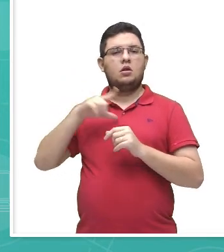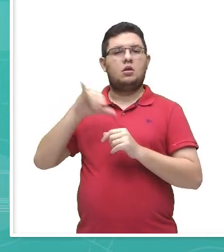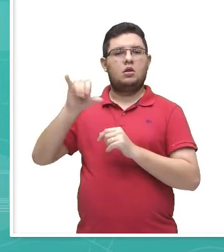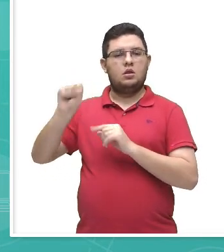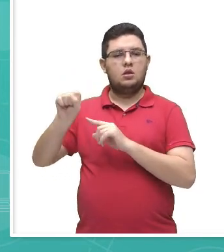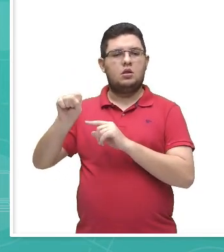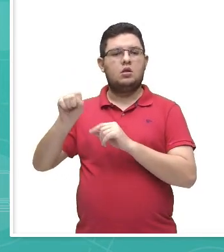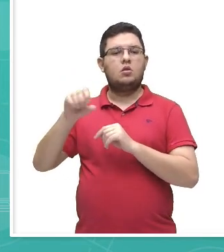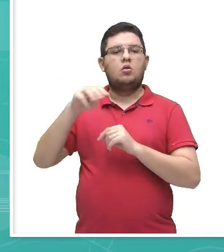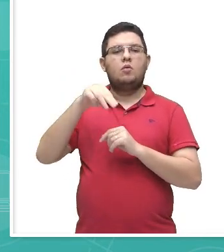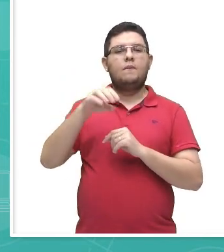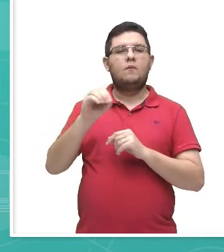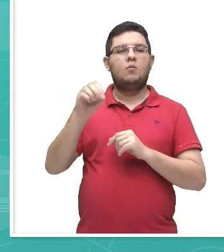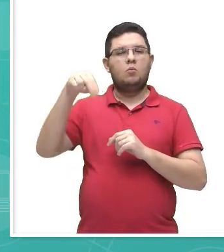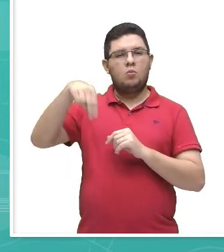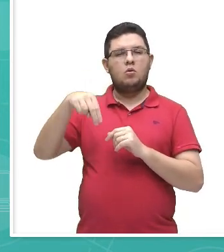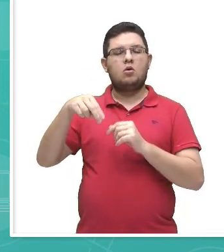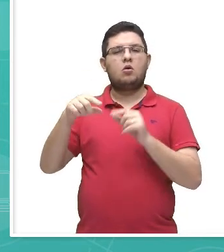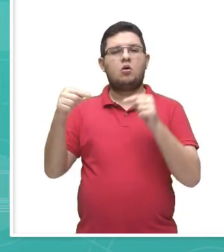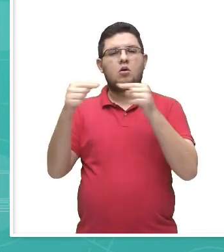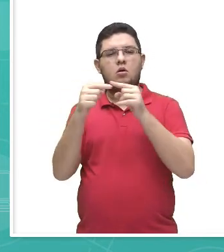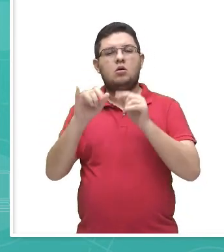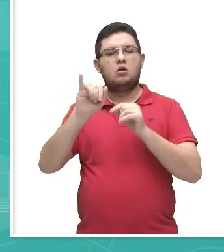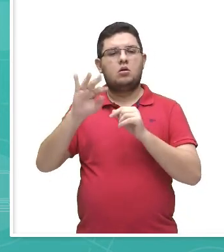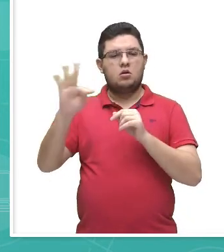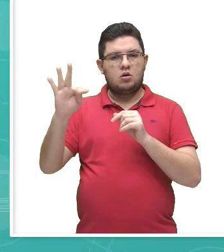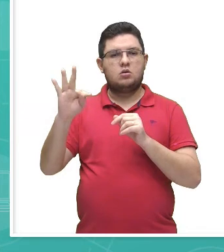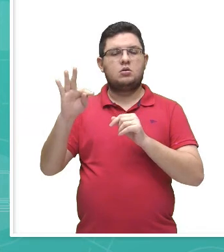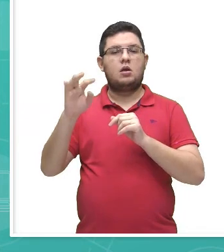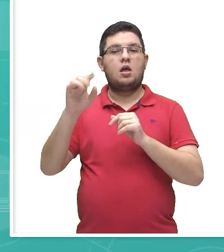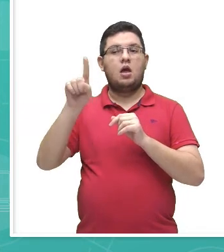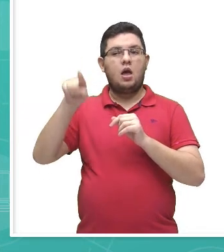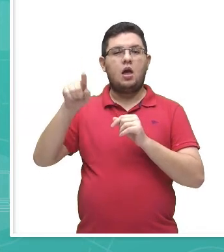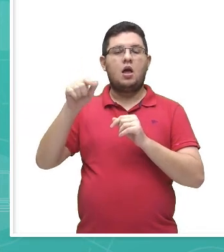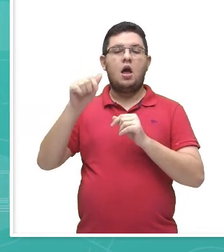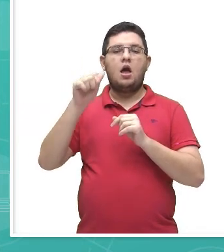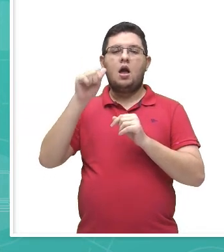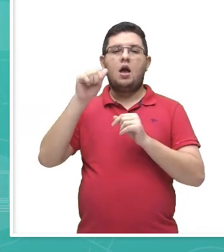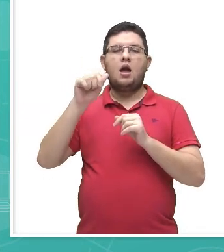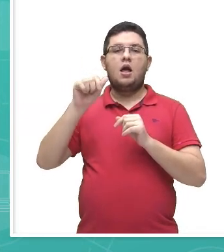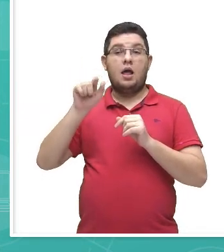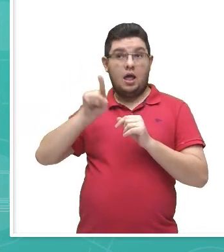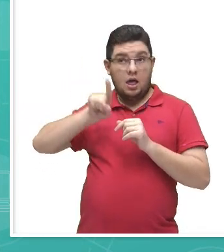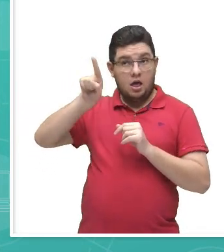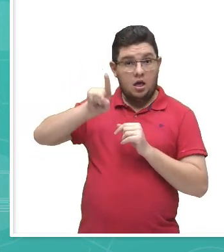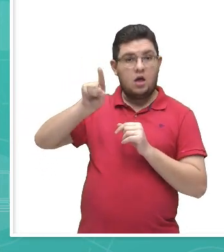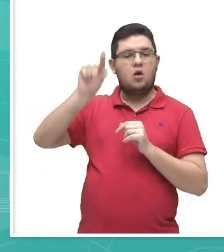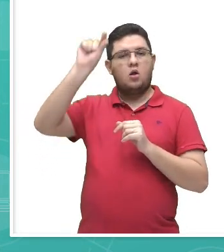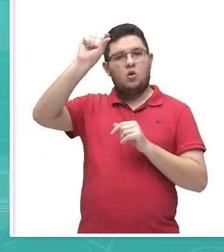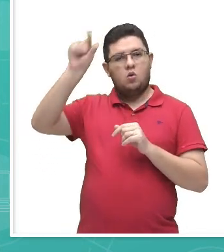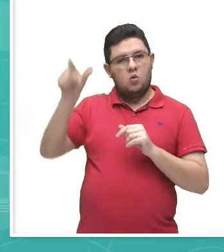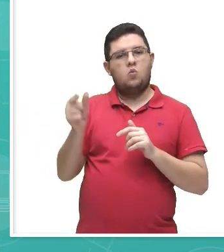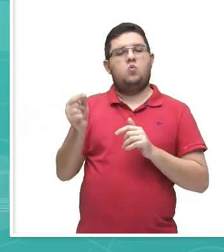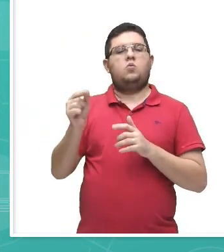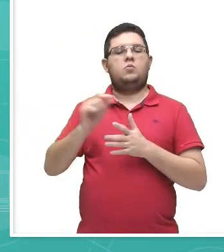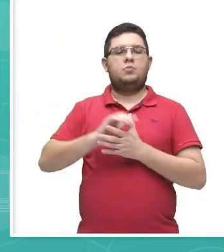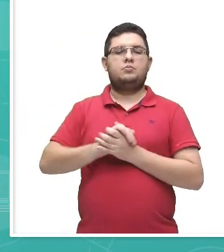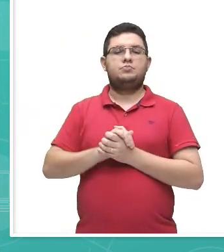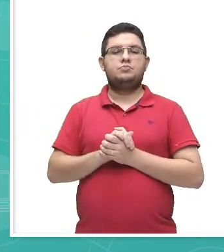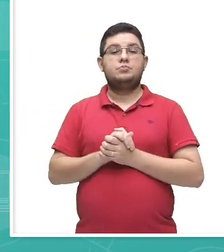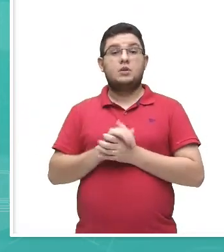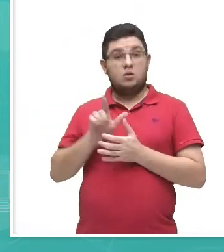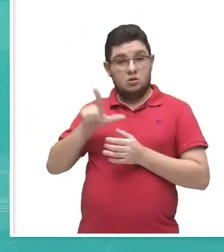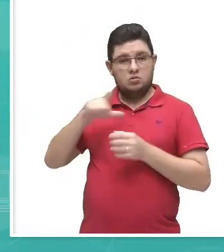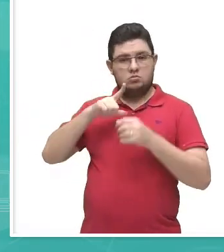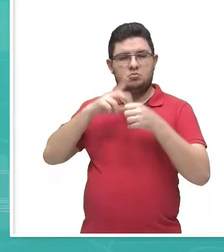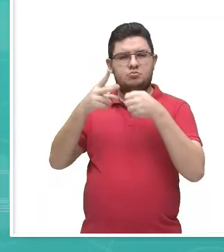ele, né? No caso, a lua, né? Nesse caso, ela. Também conjugado com o verbo to be corretamente. Tá certo, gente? Então,